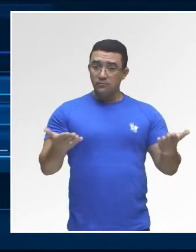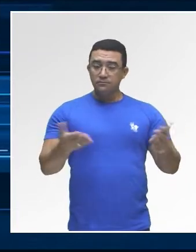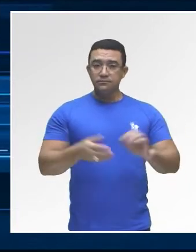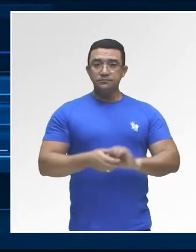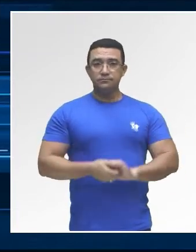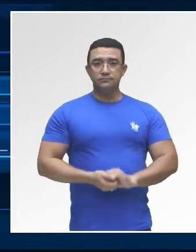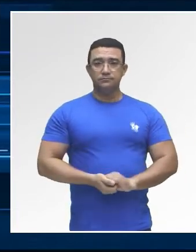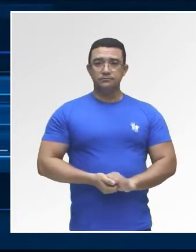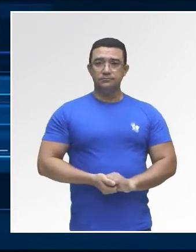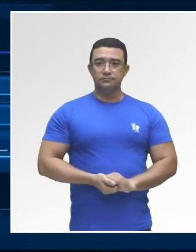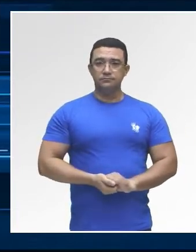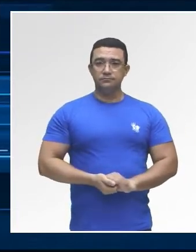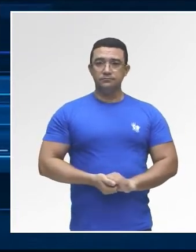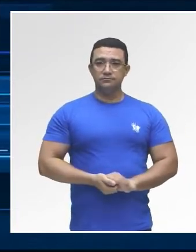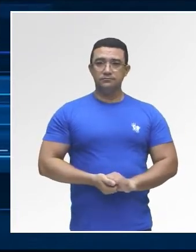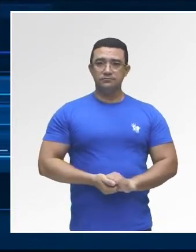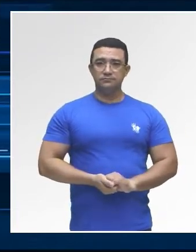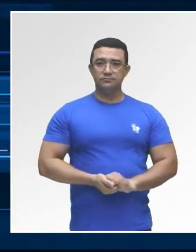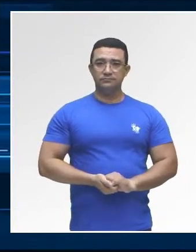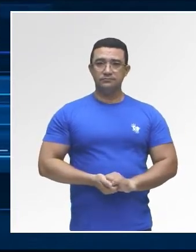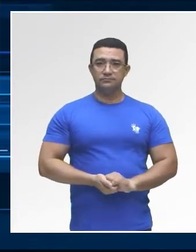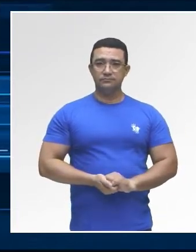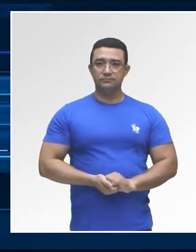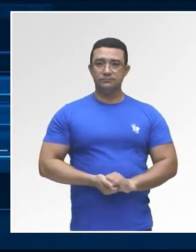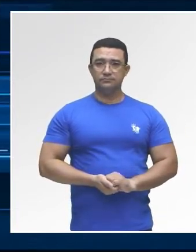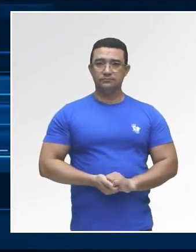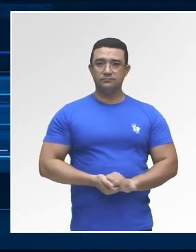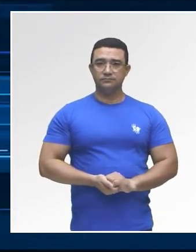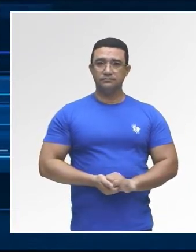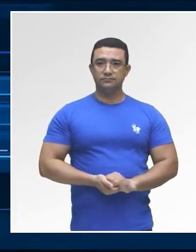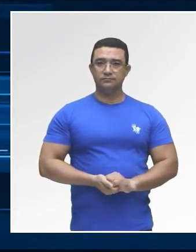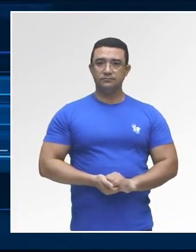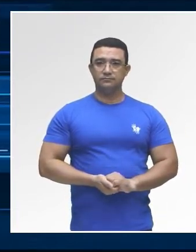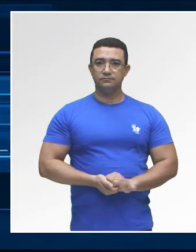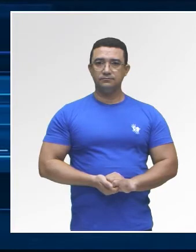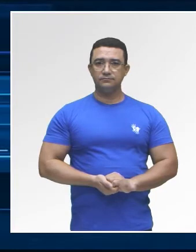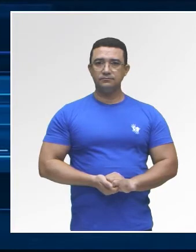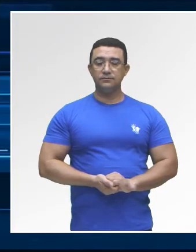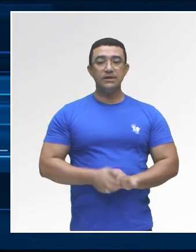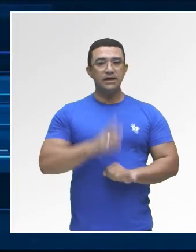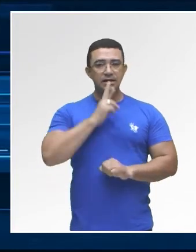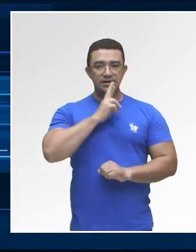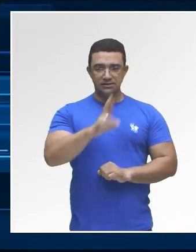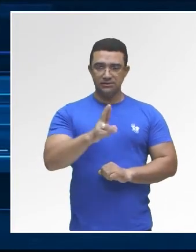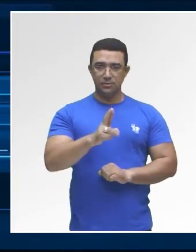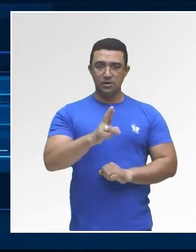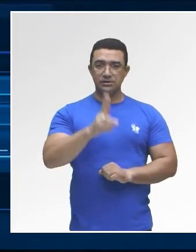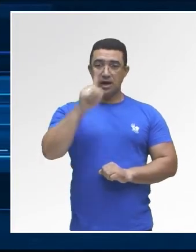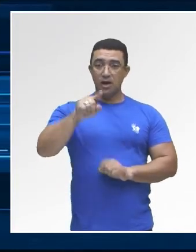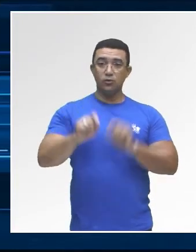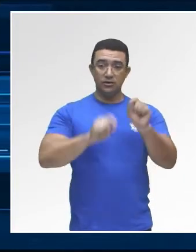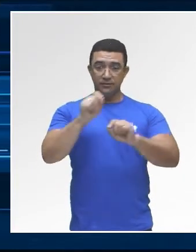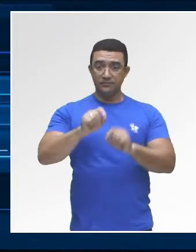your nationality? Qual é a sua nacionalidade? Então, a resposta deles qual foi?